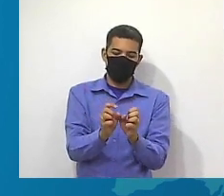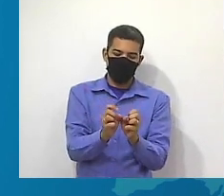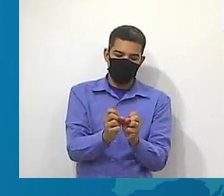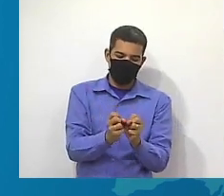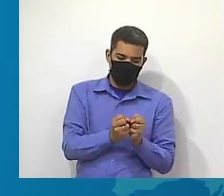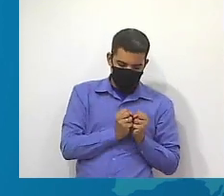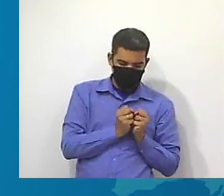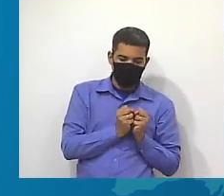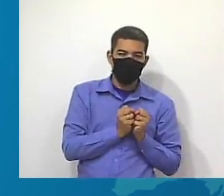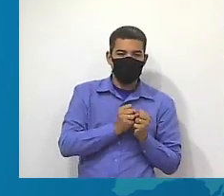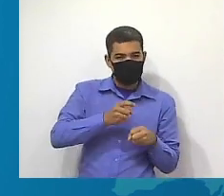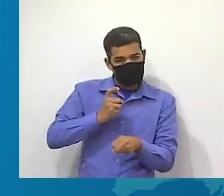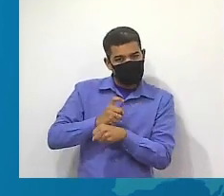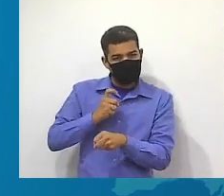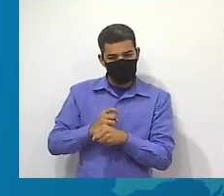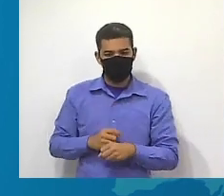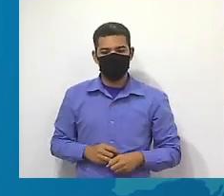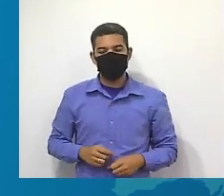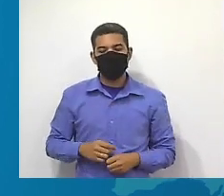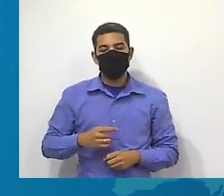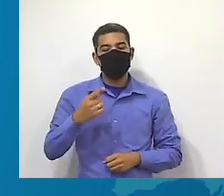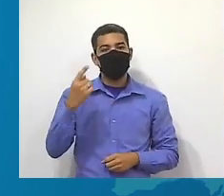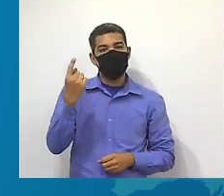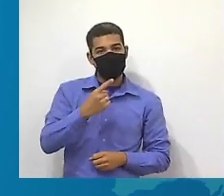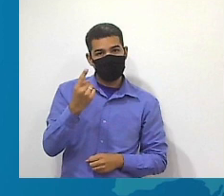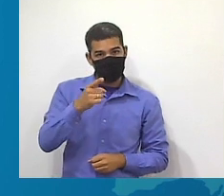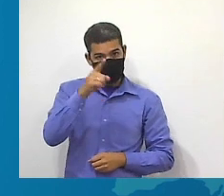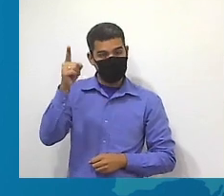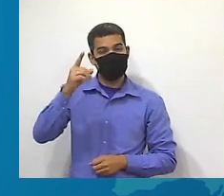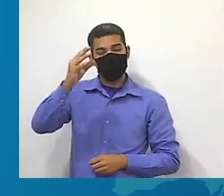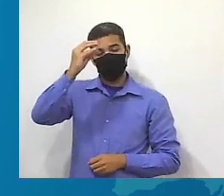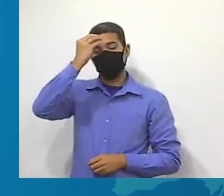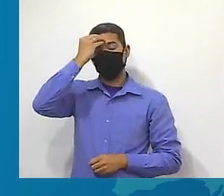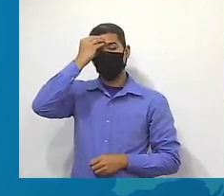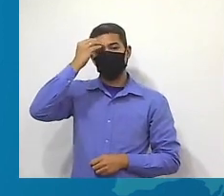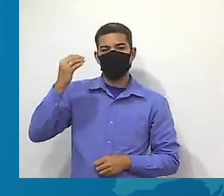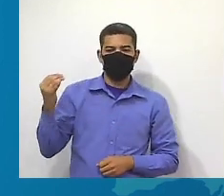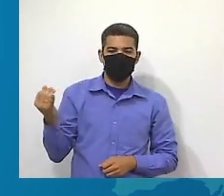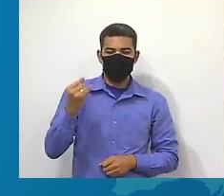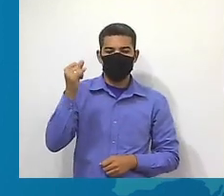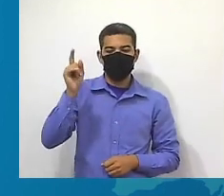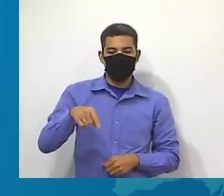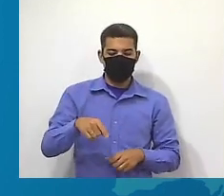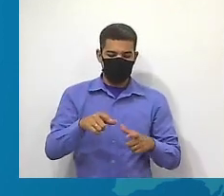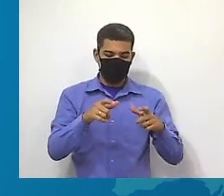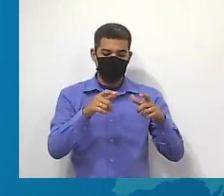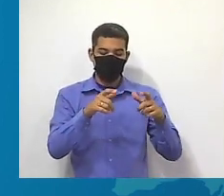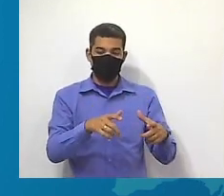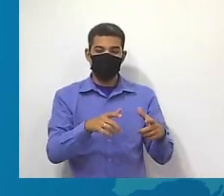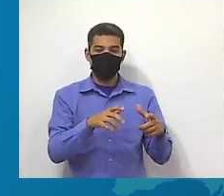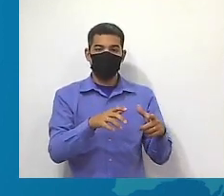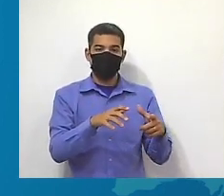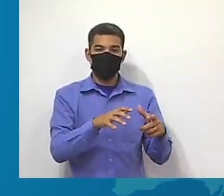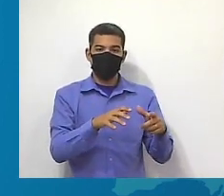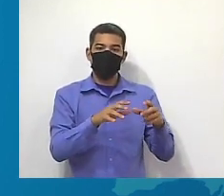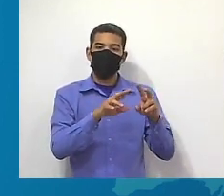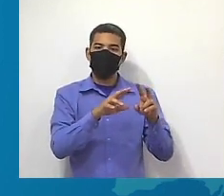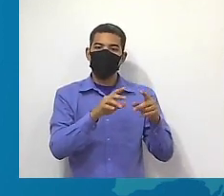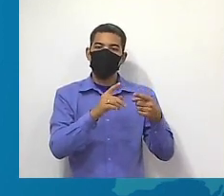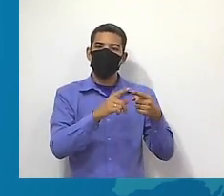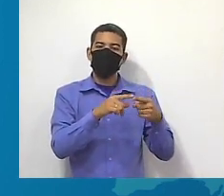do estado sólido. Então, a primeira coisa, fera, que você precisa ter em mente é do estado sólido para o estado